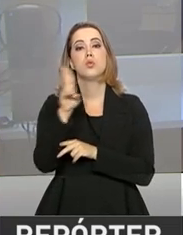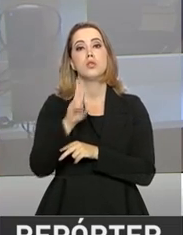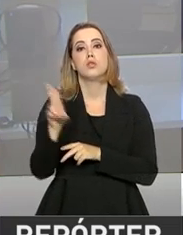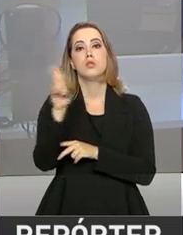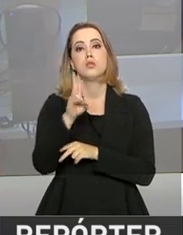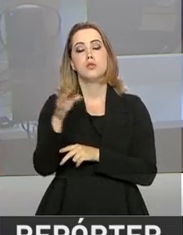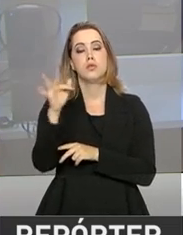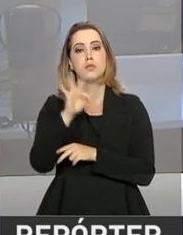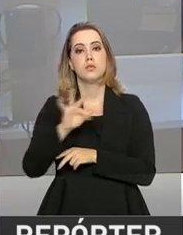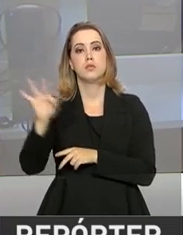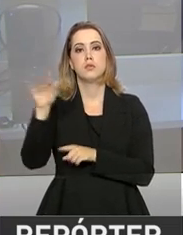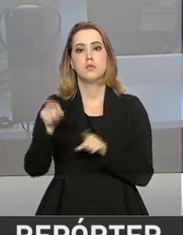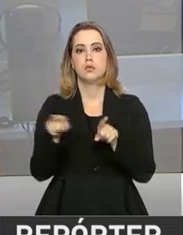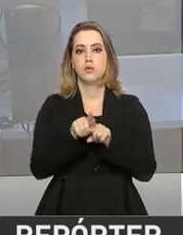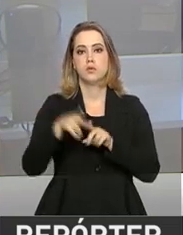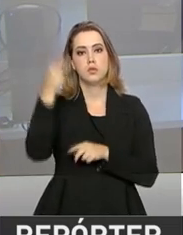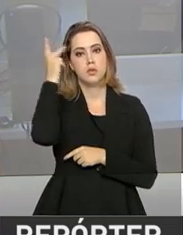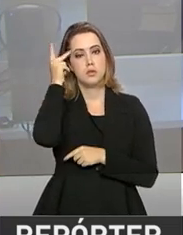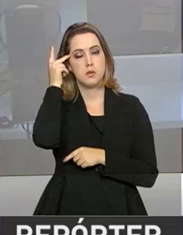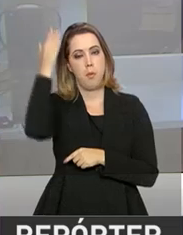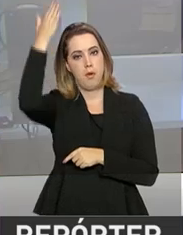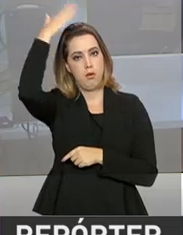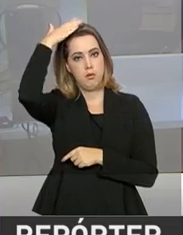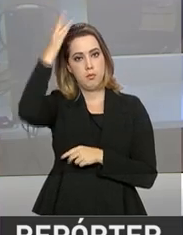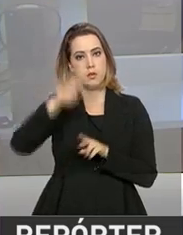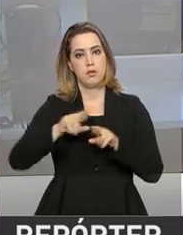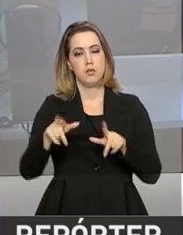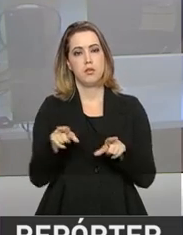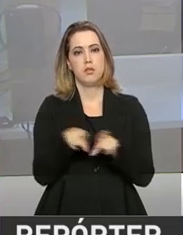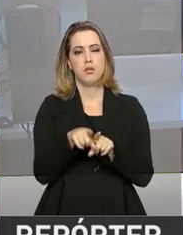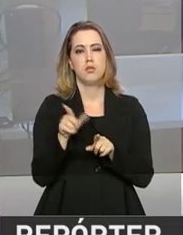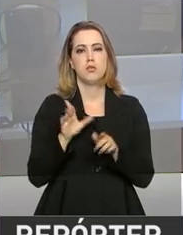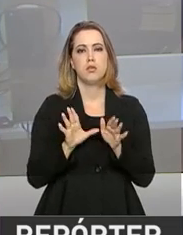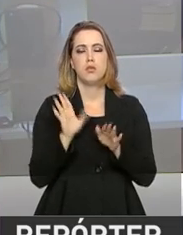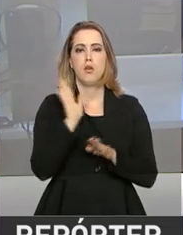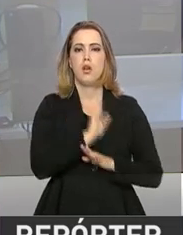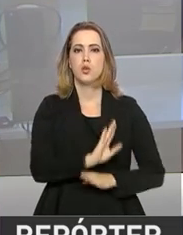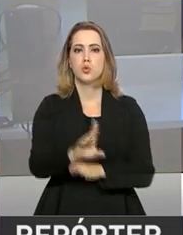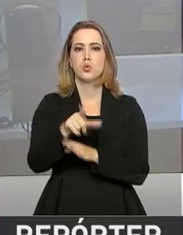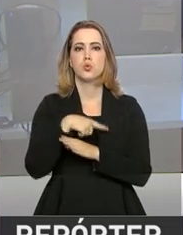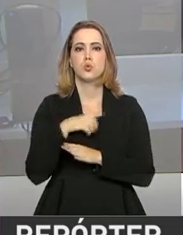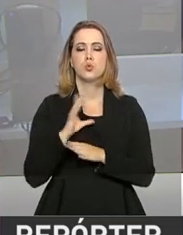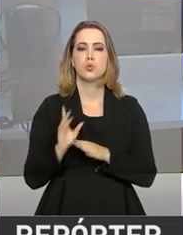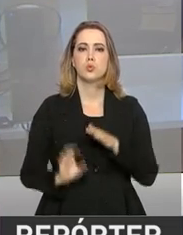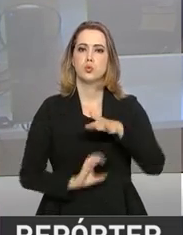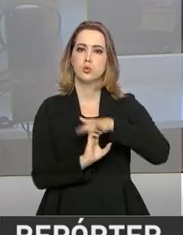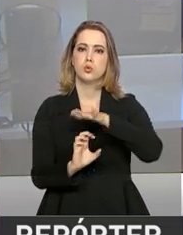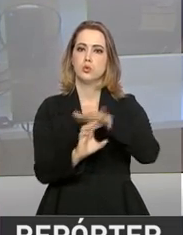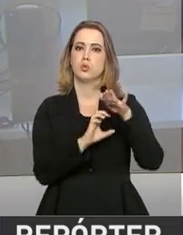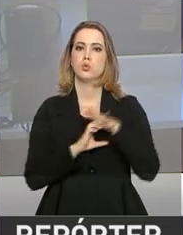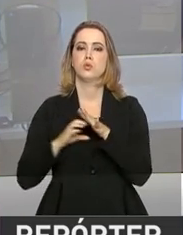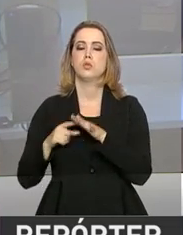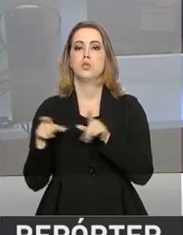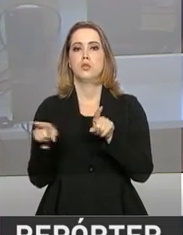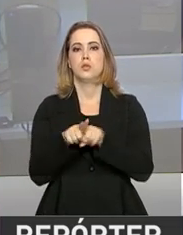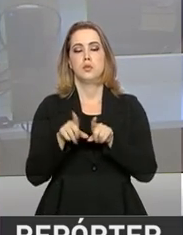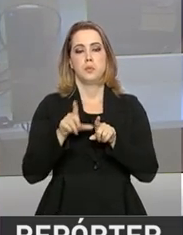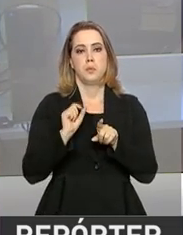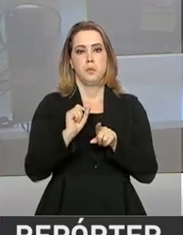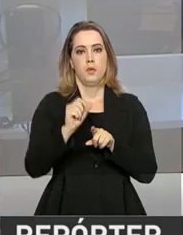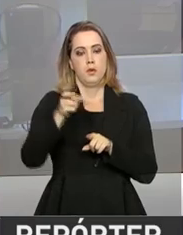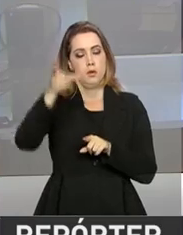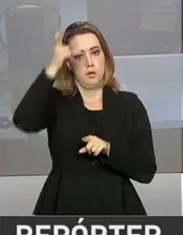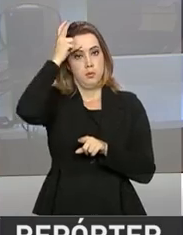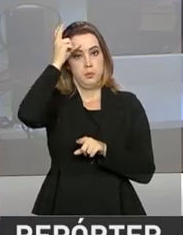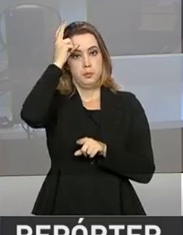São Paulo e Paraná, a Operação Boca Livre apura irregularidades no patrocínio de grandes empresas a projetos culturais mantidos pela Lei Rouanet.